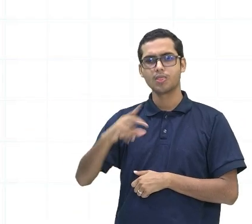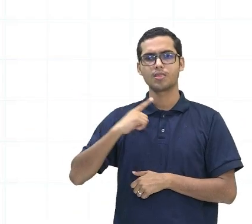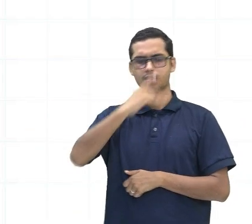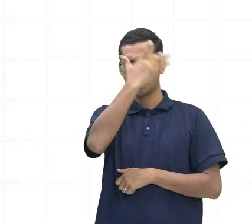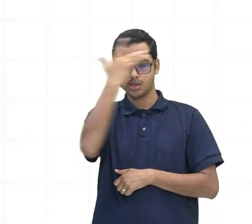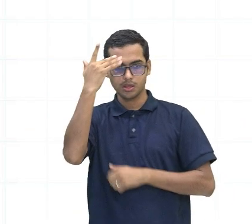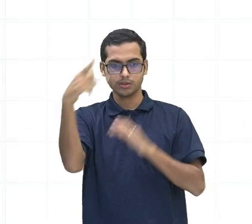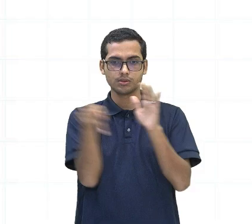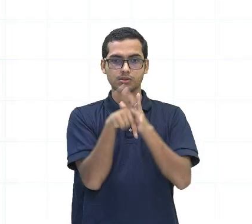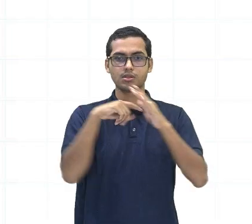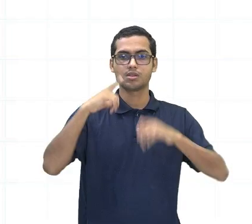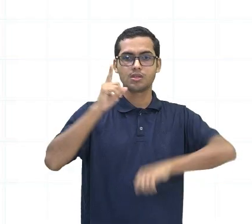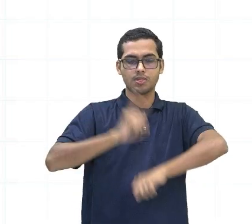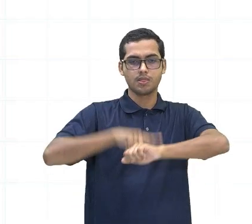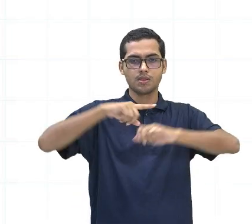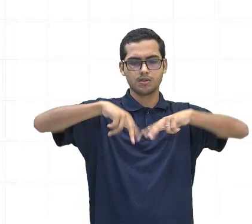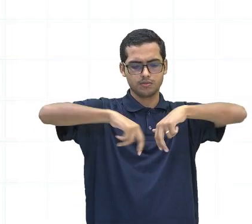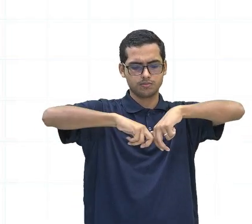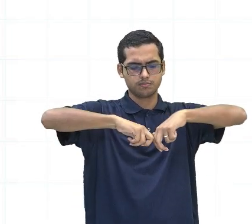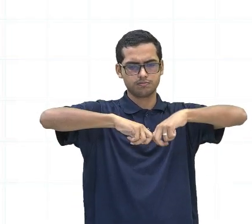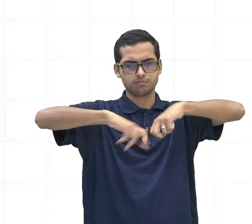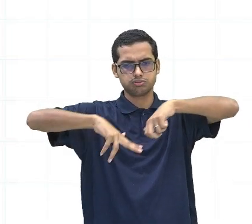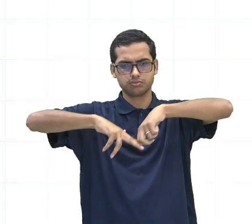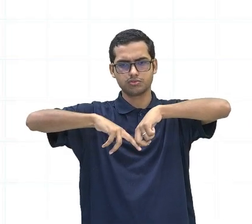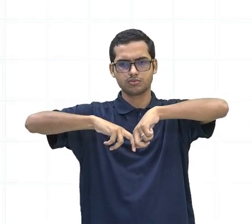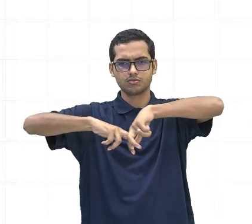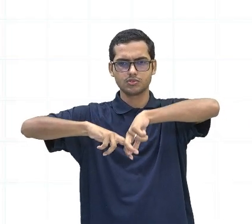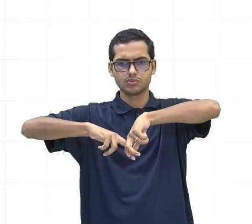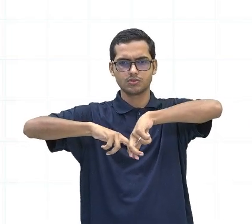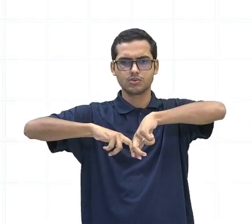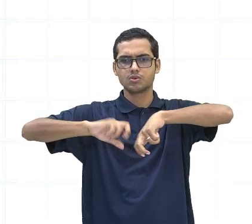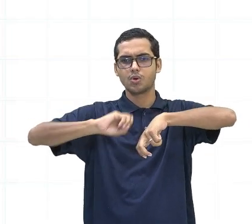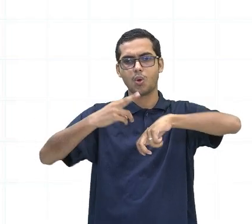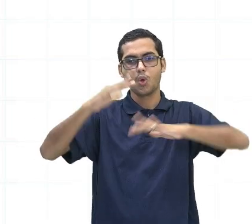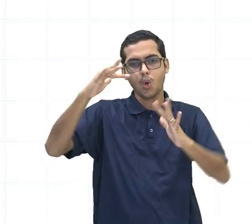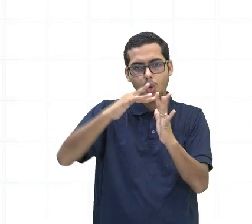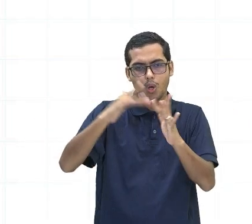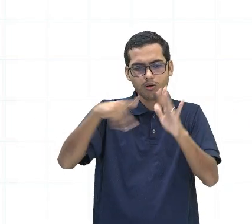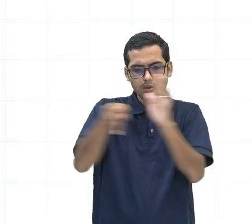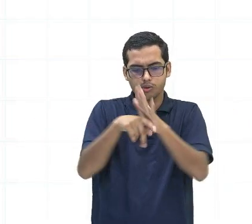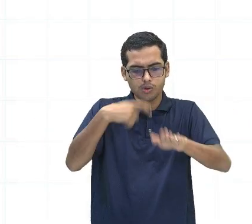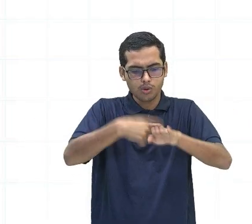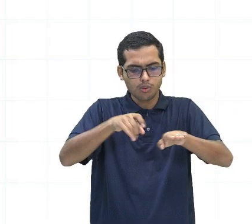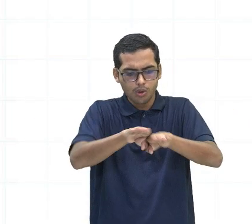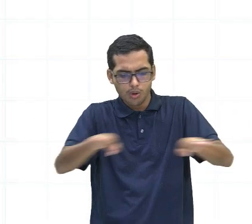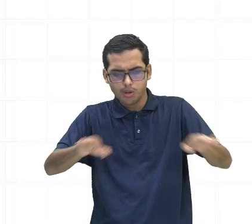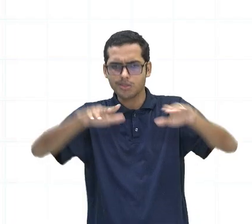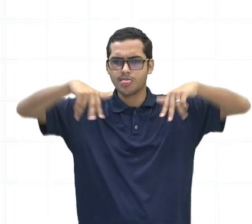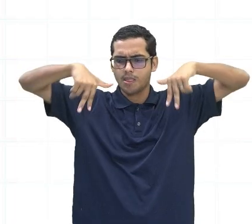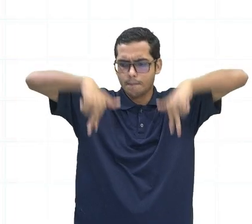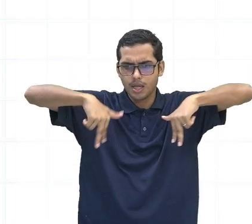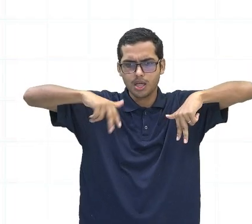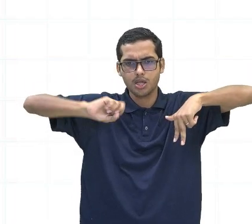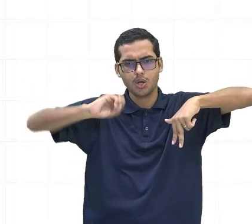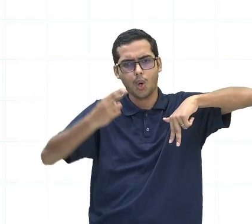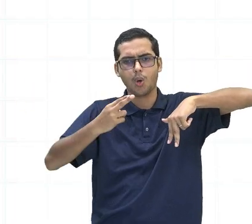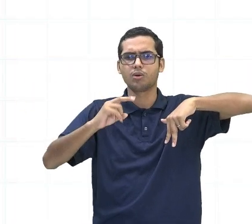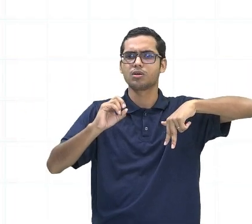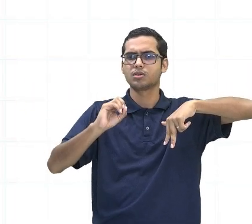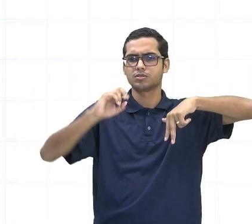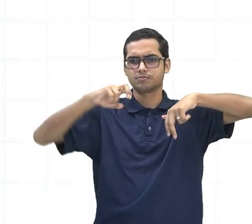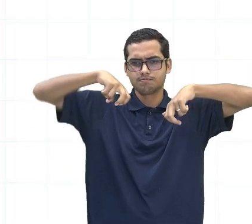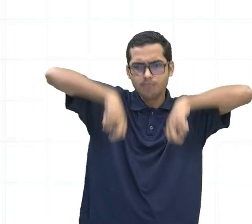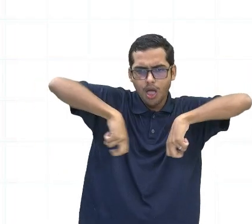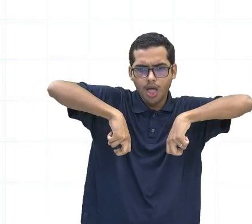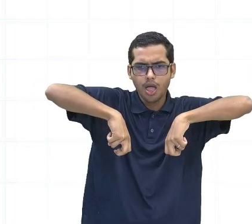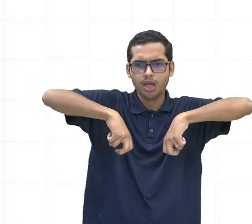está deitado ou em contato direto com o solo, sem estar em pé ou ajoelhado, que é aquilo que eu acabei de